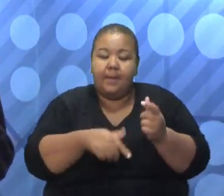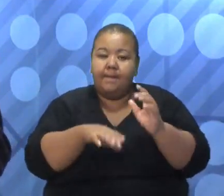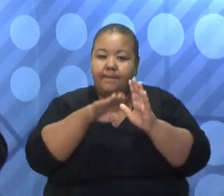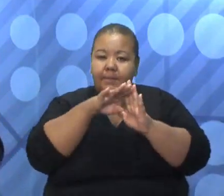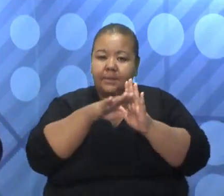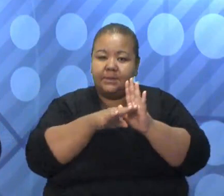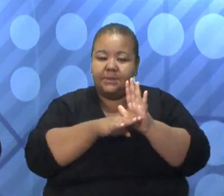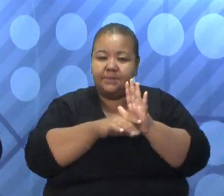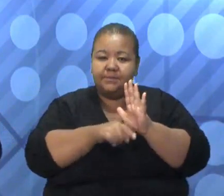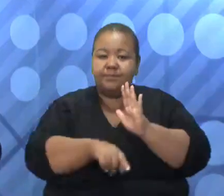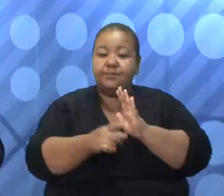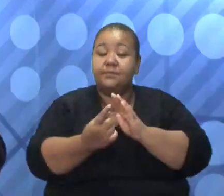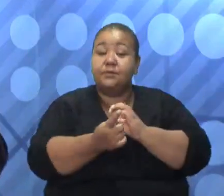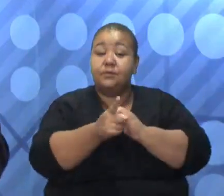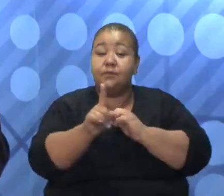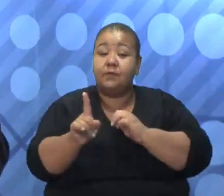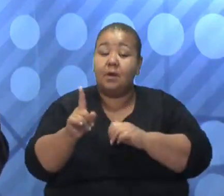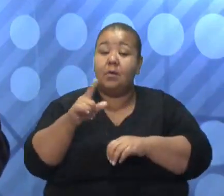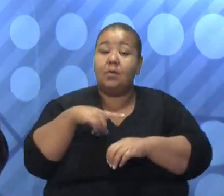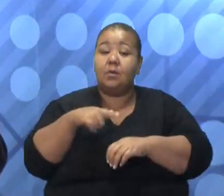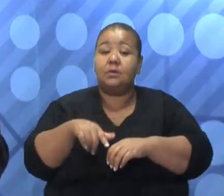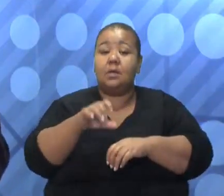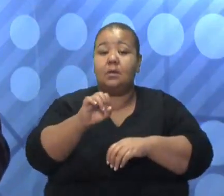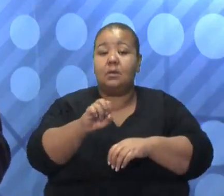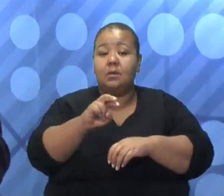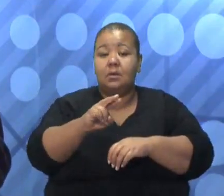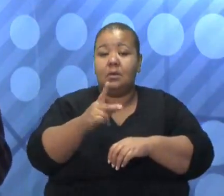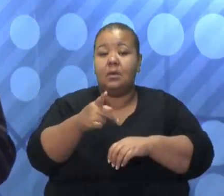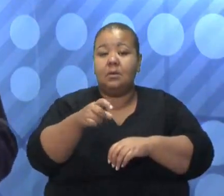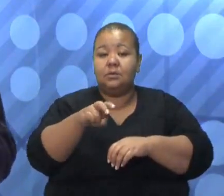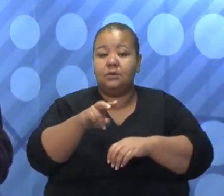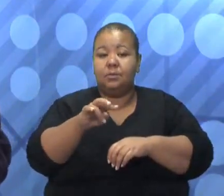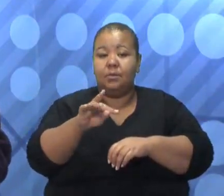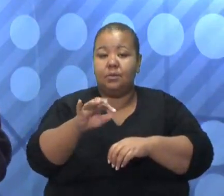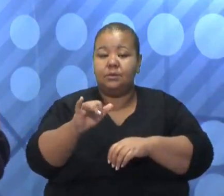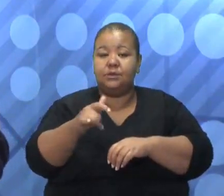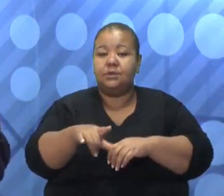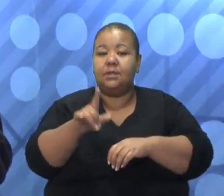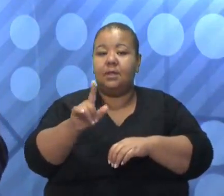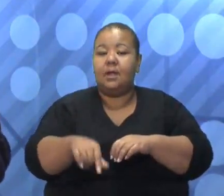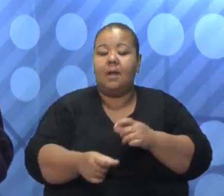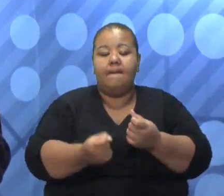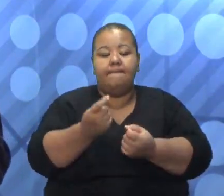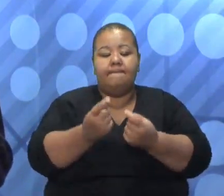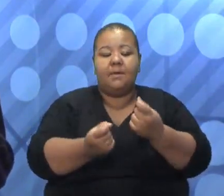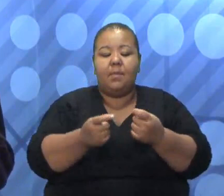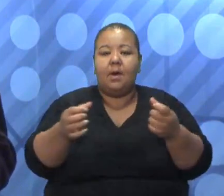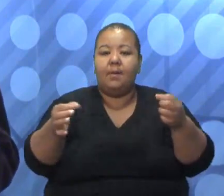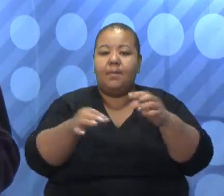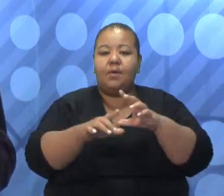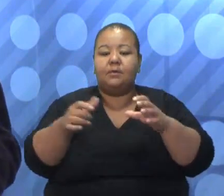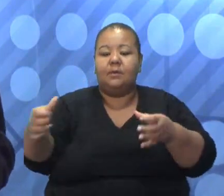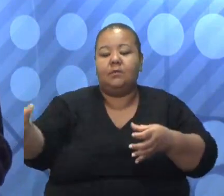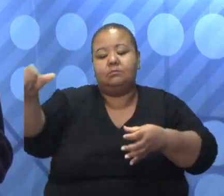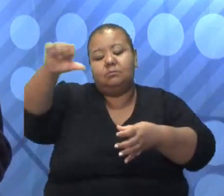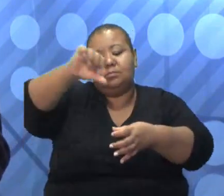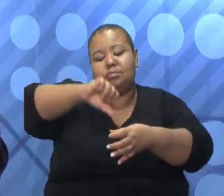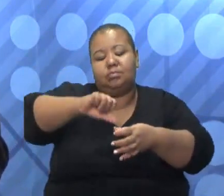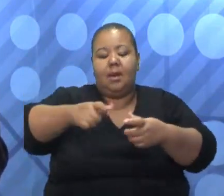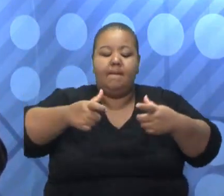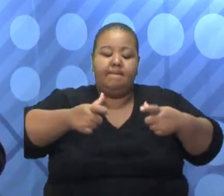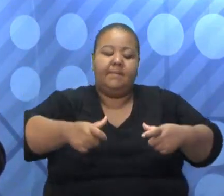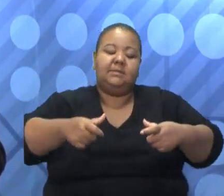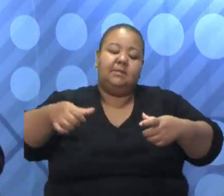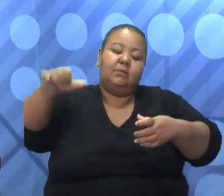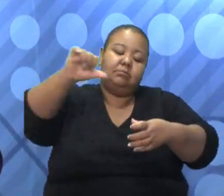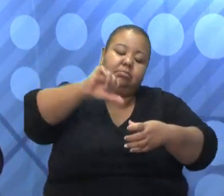programei. Por fim, eu tenho o output, que é a pipoca pronta, que eu vou disponibilizar, então, numa grande bacia, sei lá, em baldinhos,